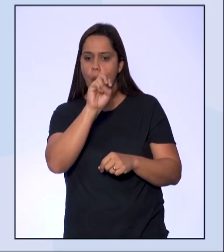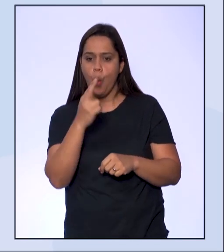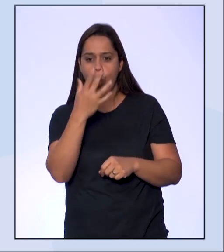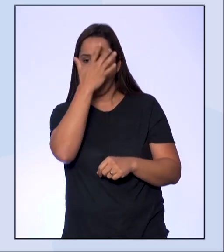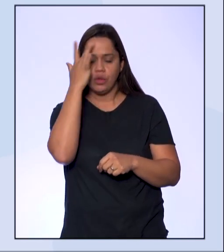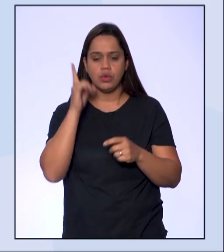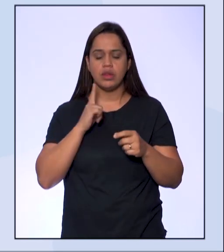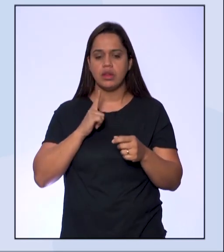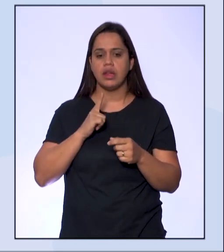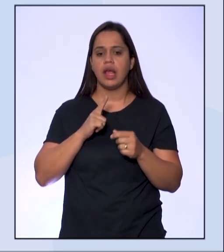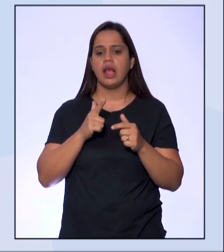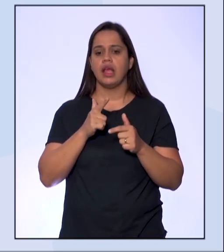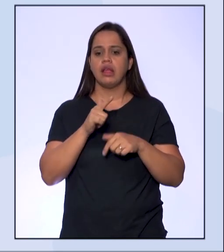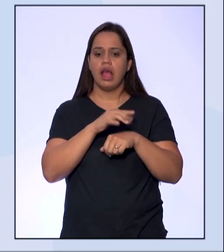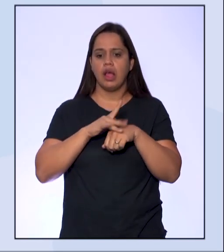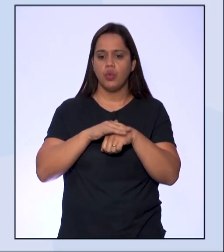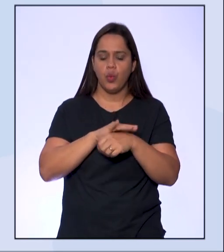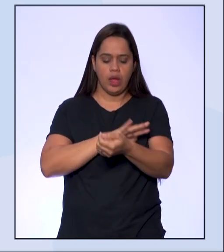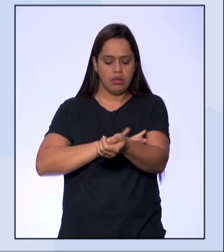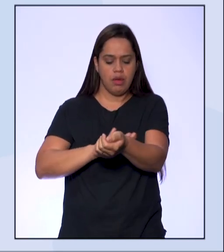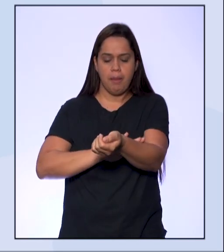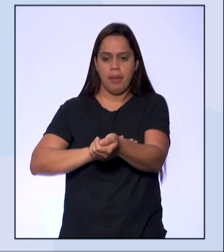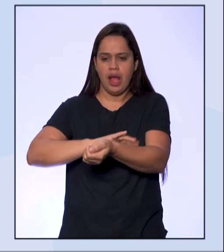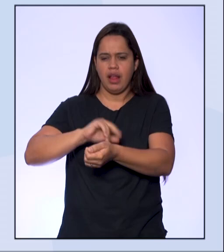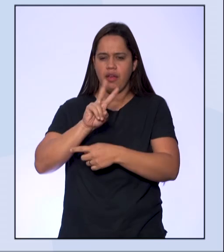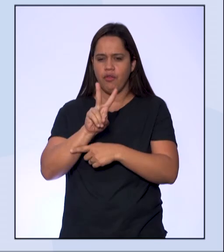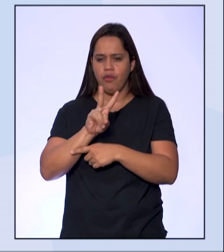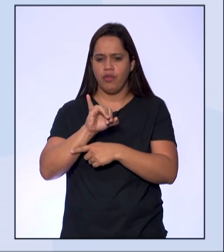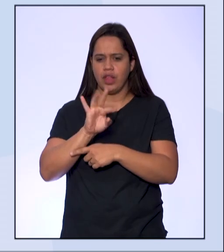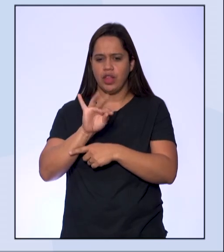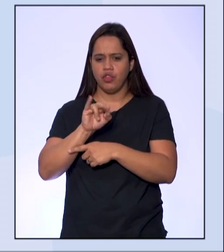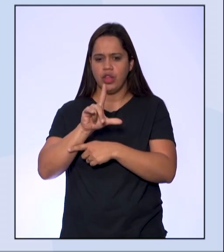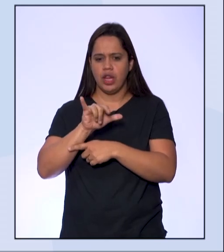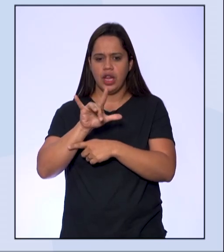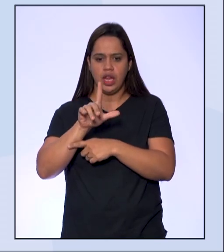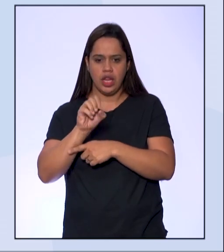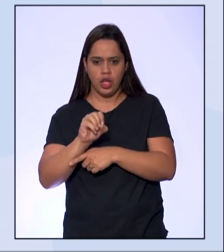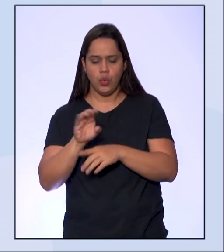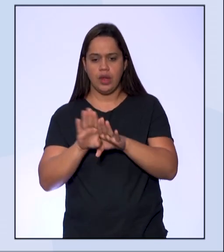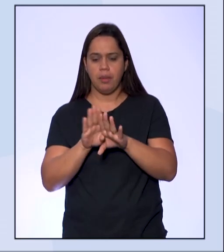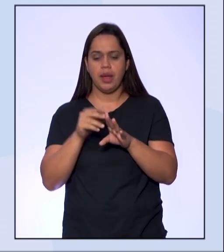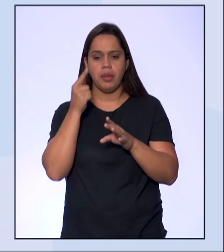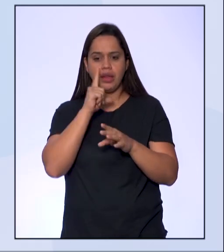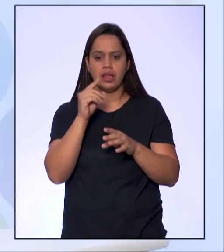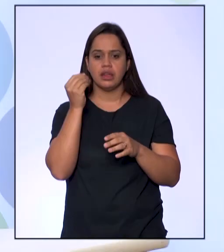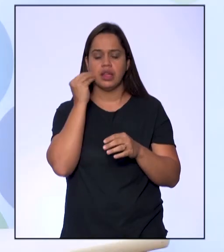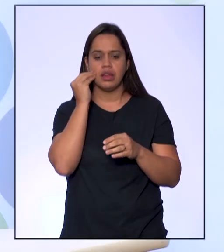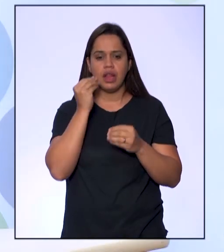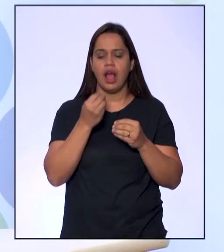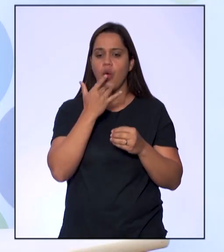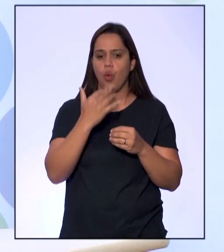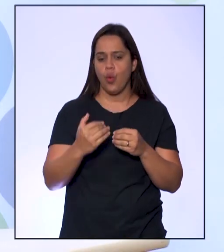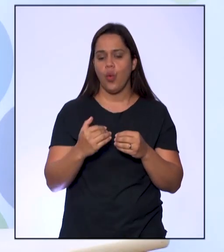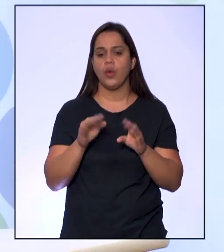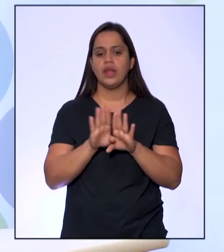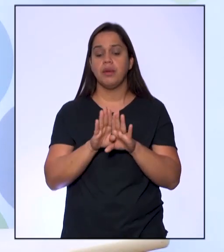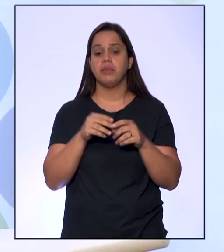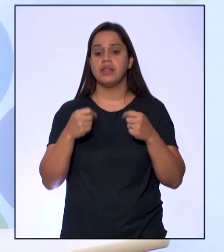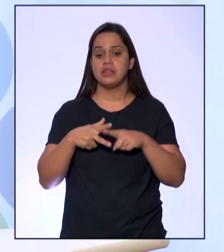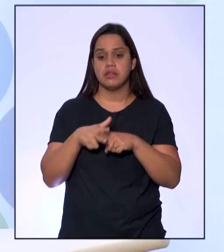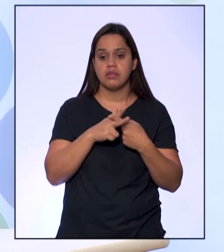ser usado com corante da cor da pele. A manutenção deve ser a cada 6 meses, certo?